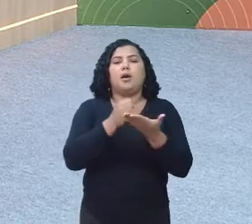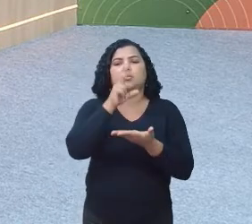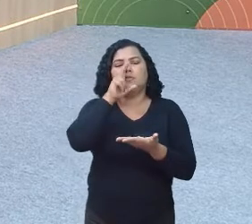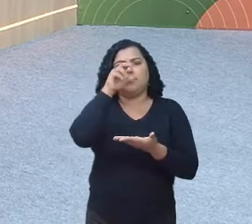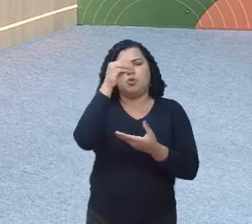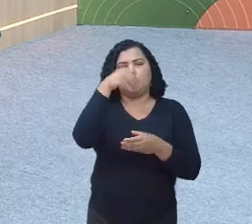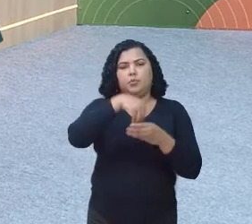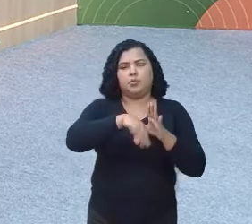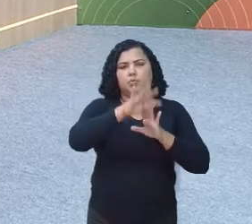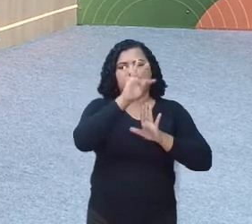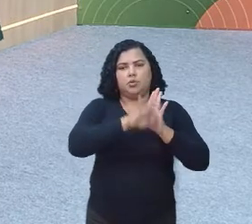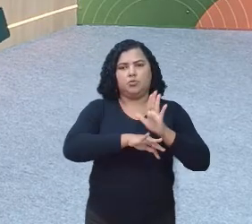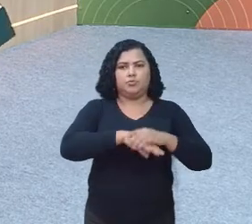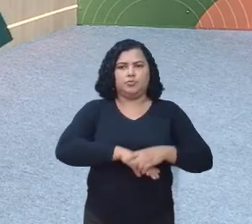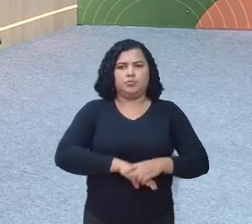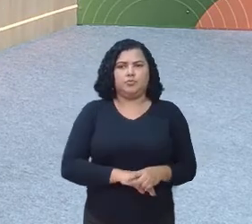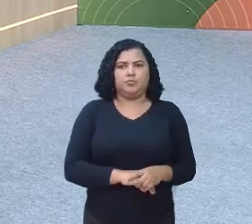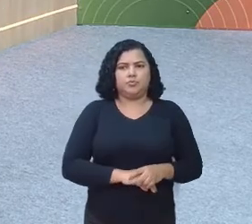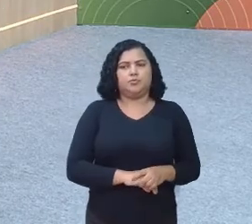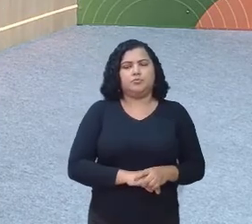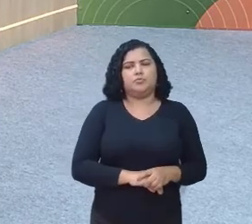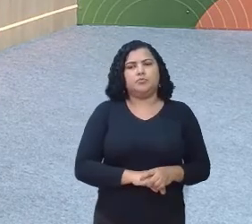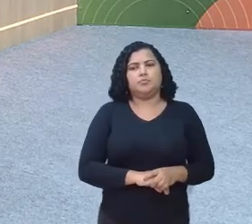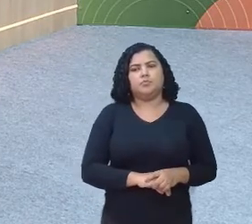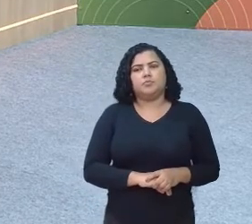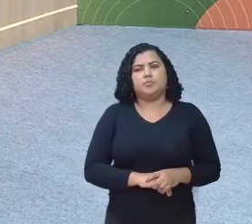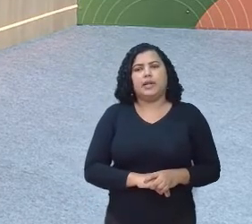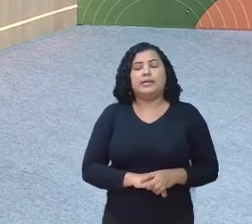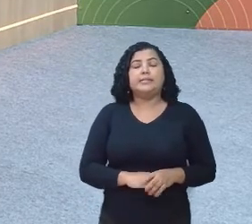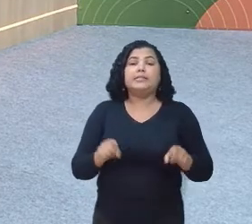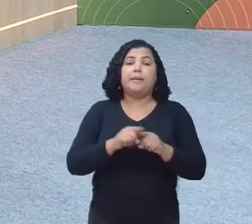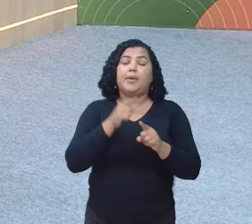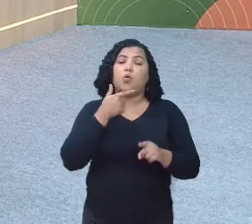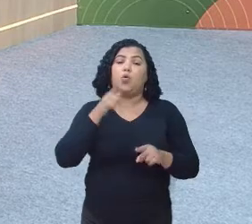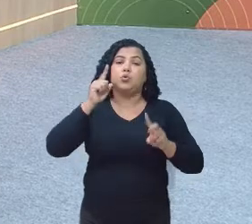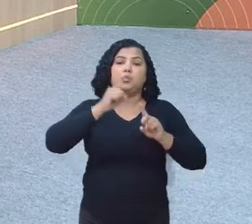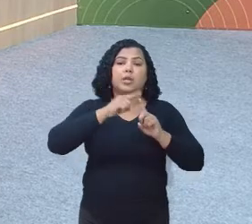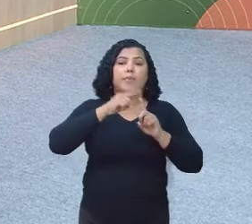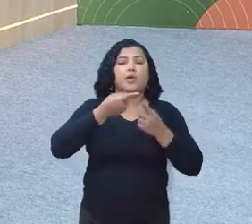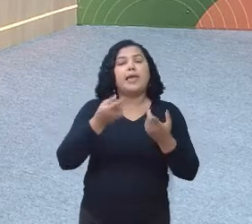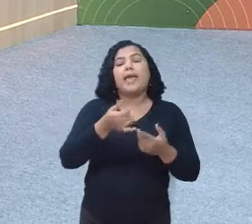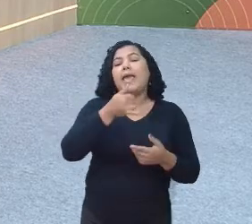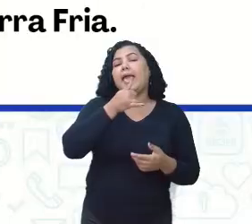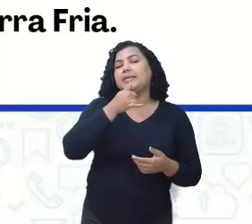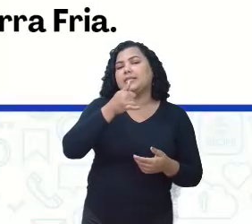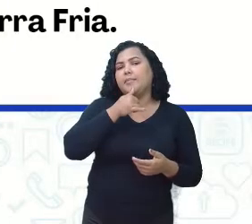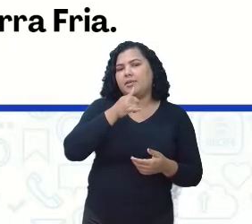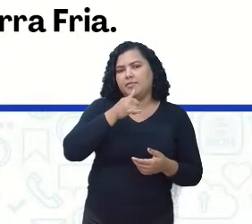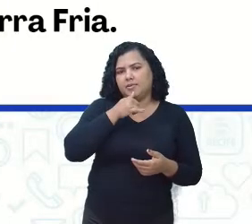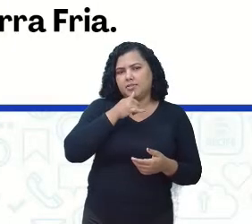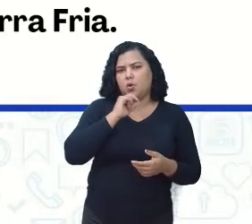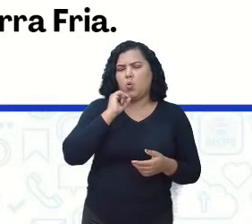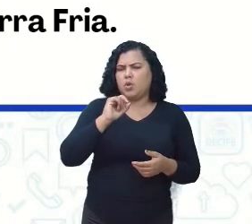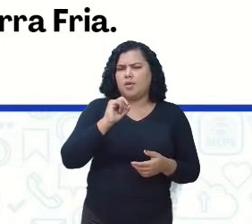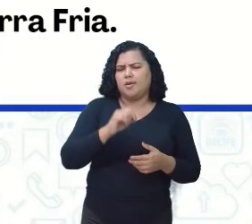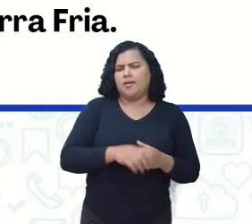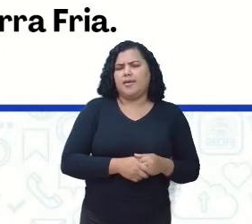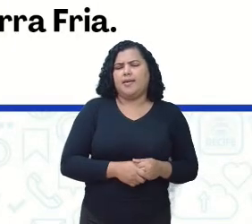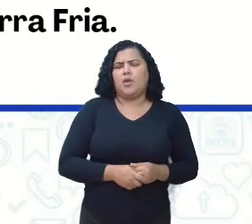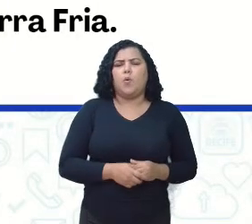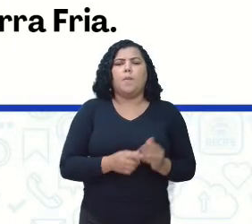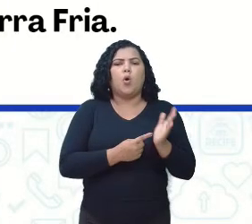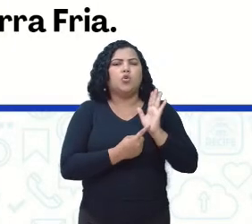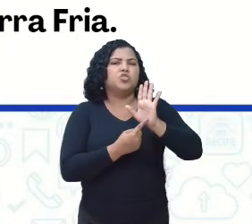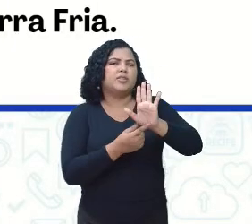texto. O que mais? O argumento de exemplificação, que é dar exemplo daquilo que você está